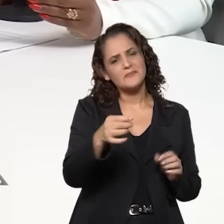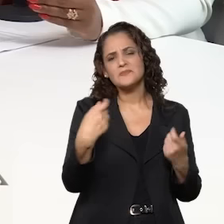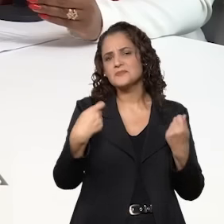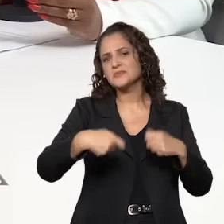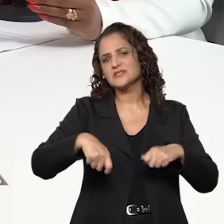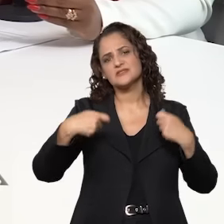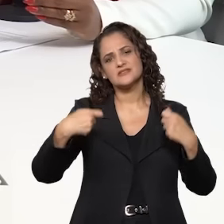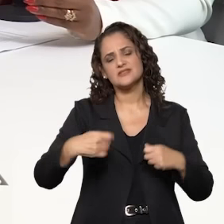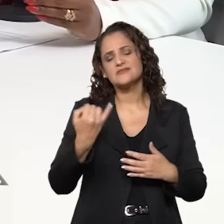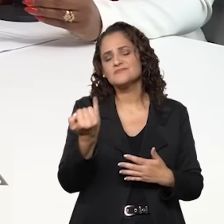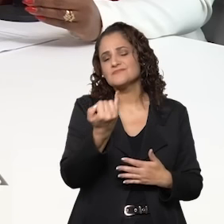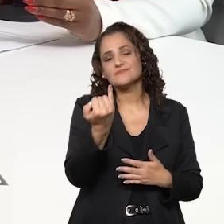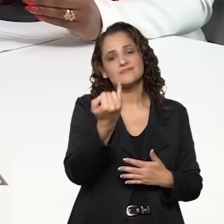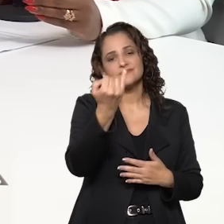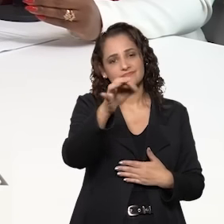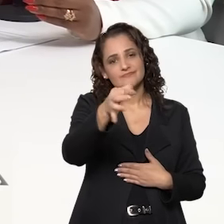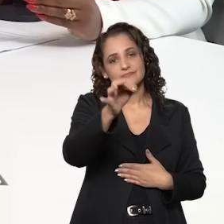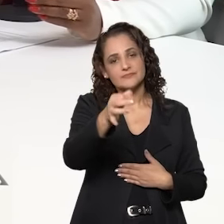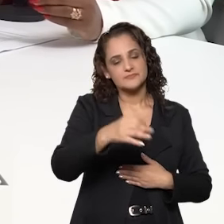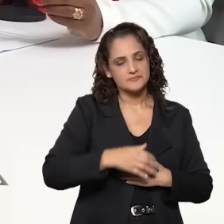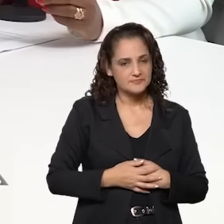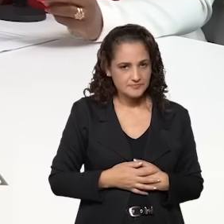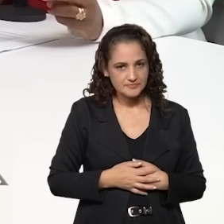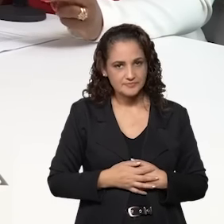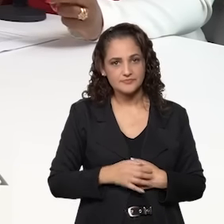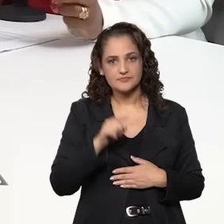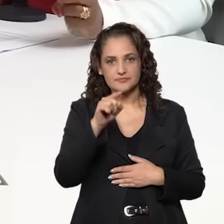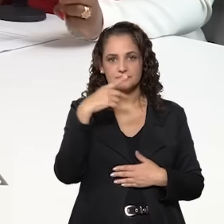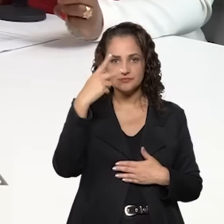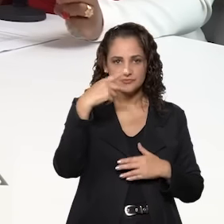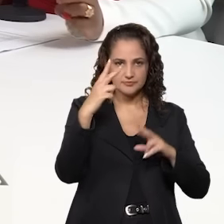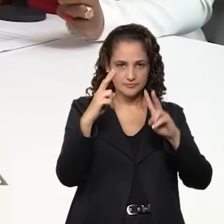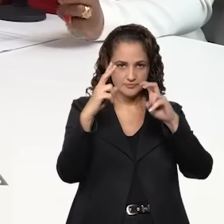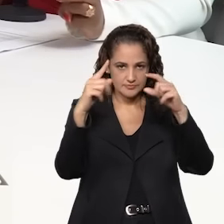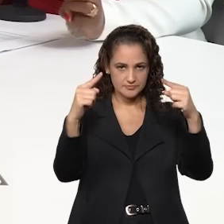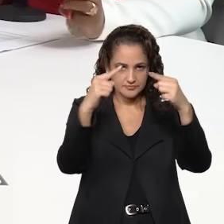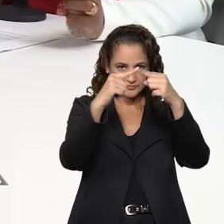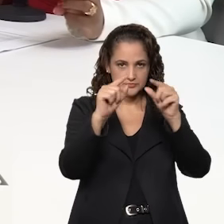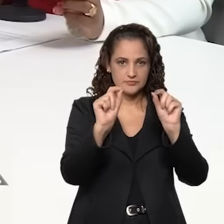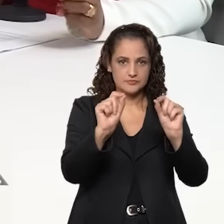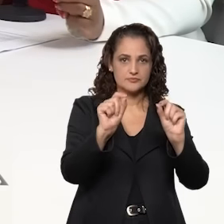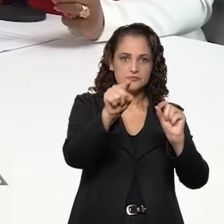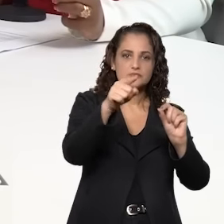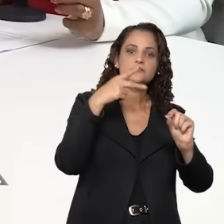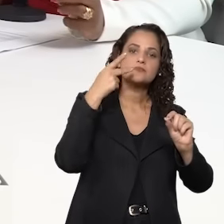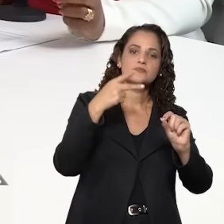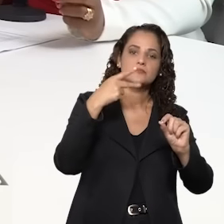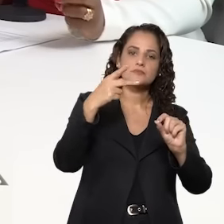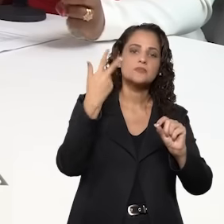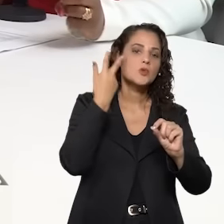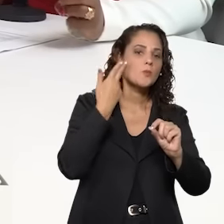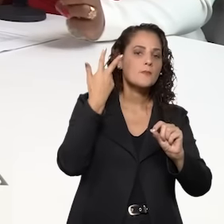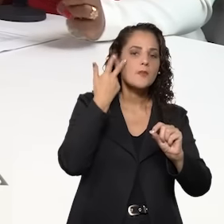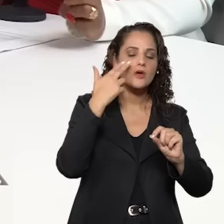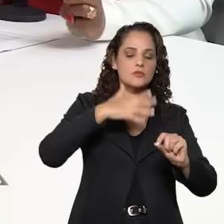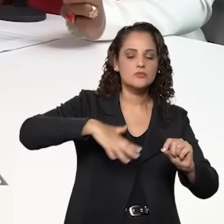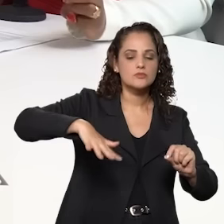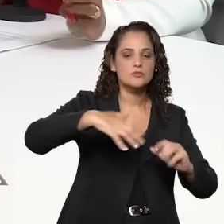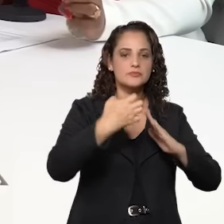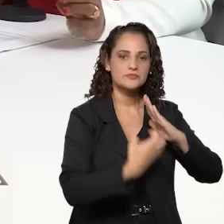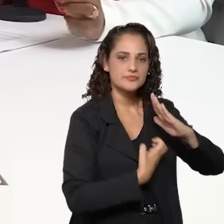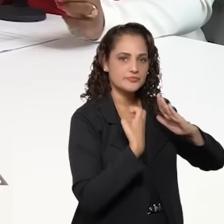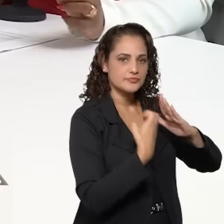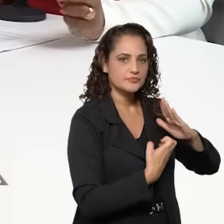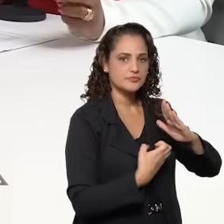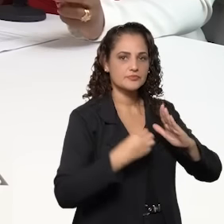troue você usou um termo que é bastante comum em ambiente corporativo que é meta em mundo corporativo fala-se muito